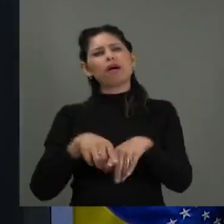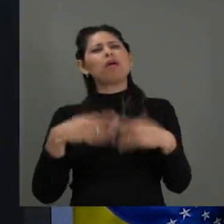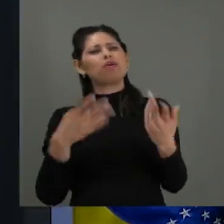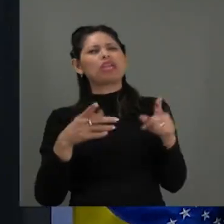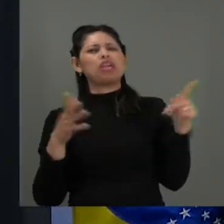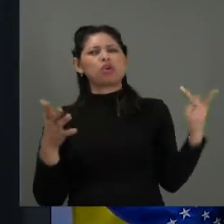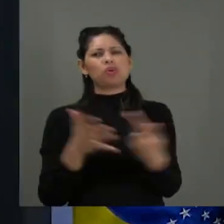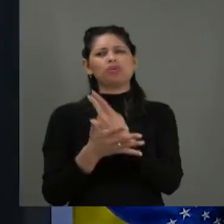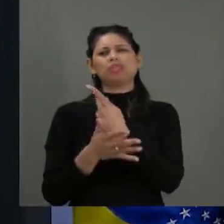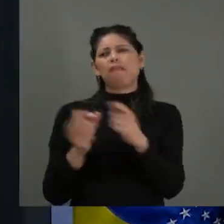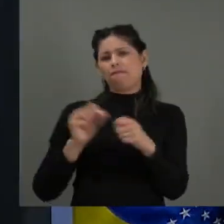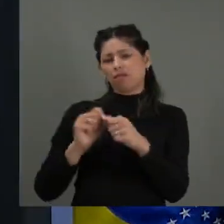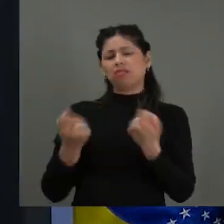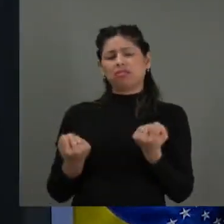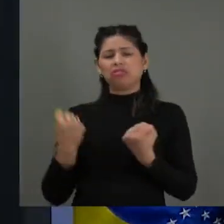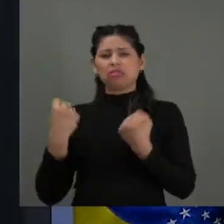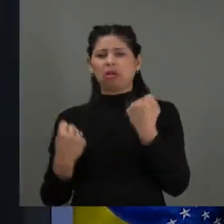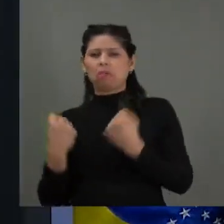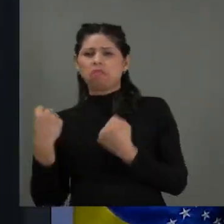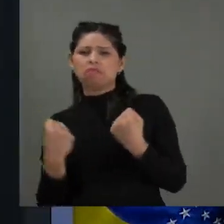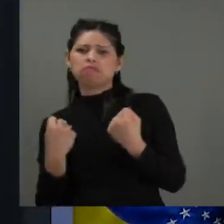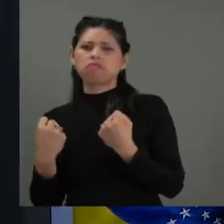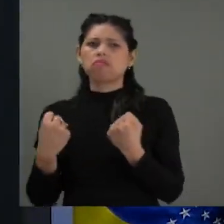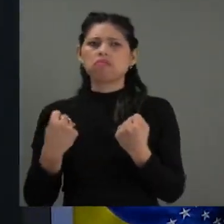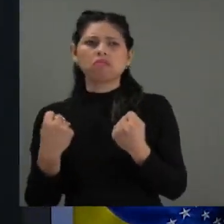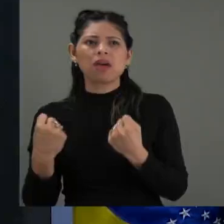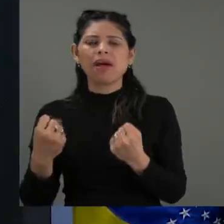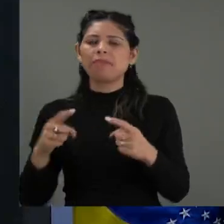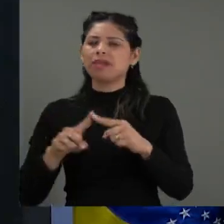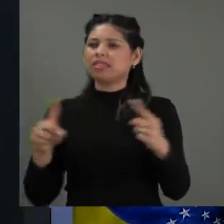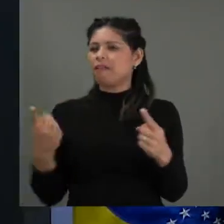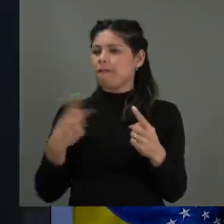com tranquilidade, fica gastando dinheiro do povo.